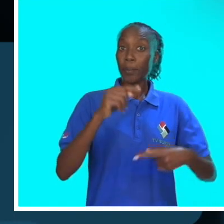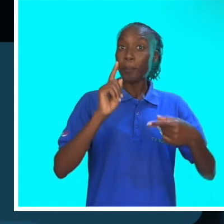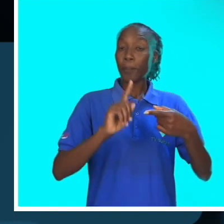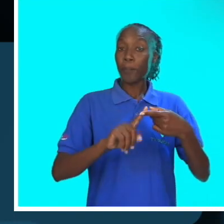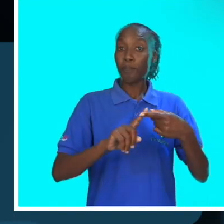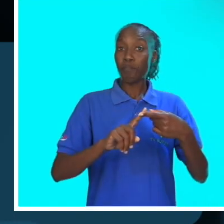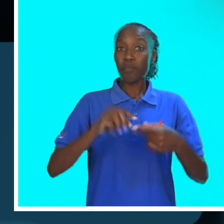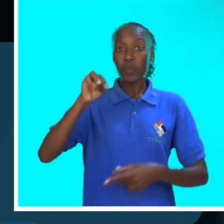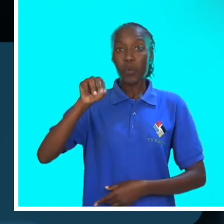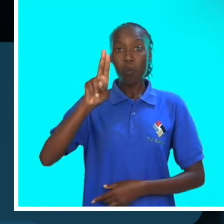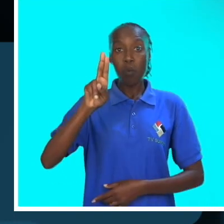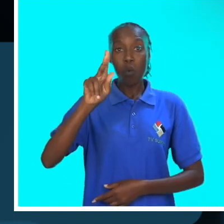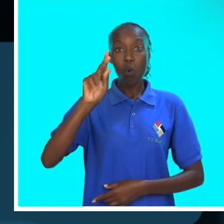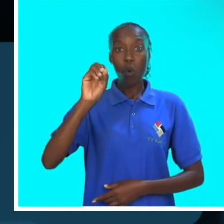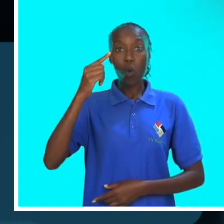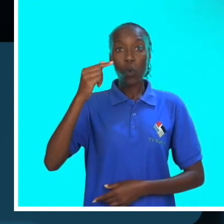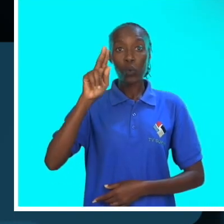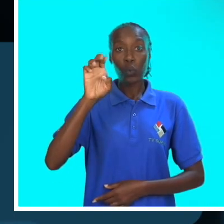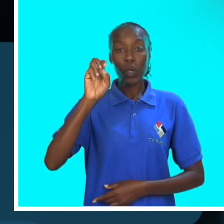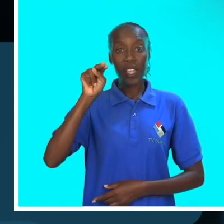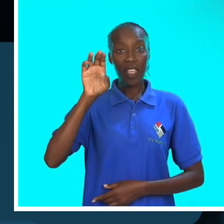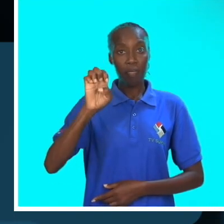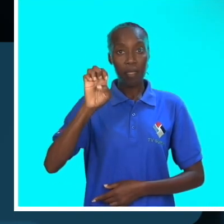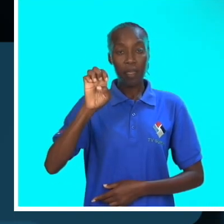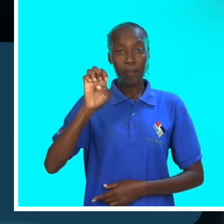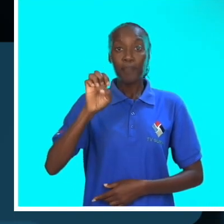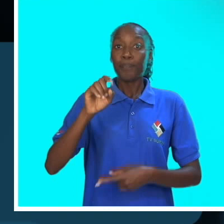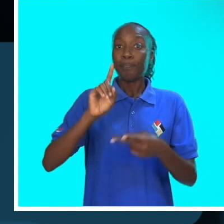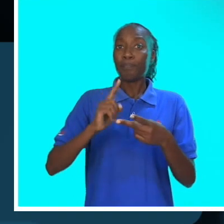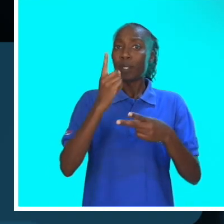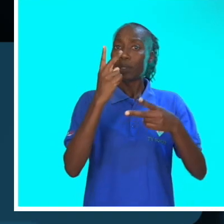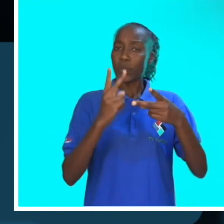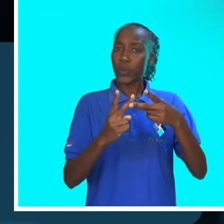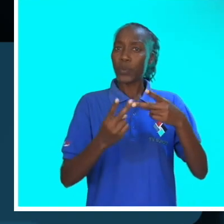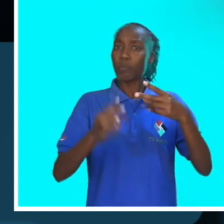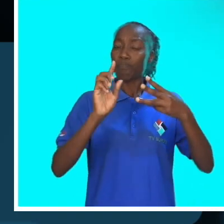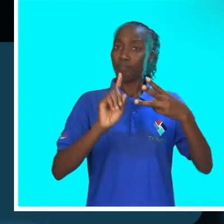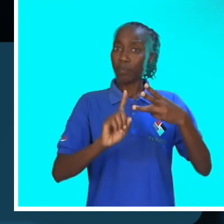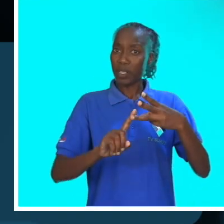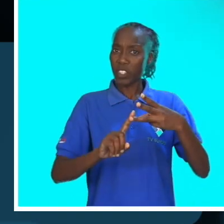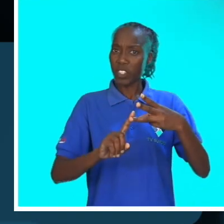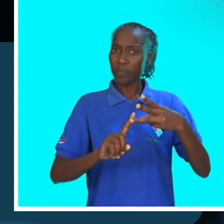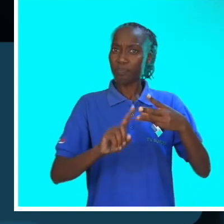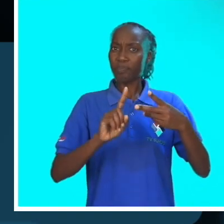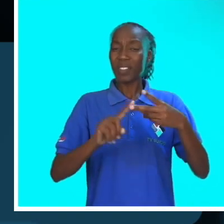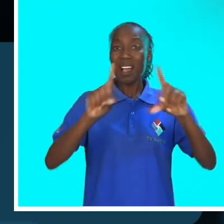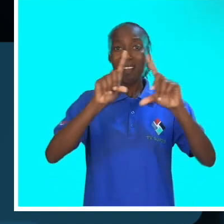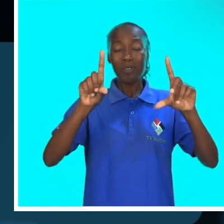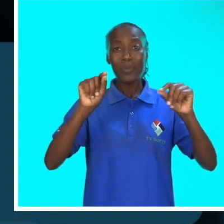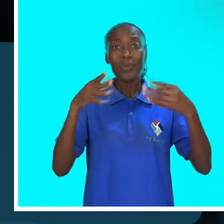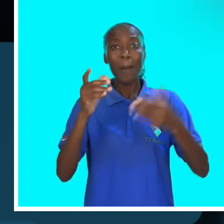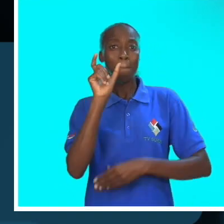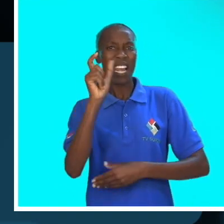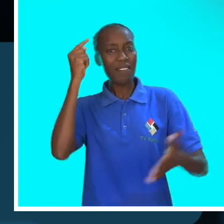em termos de atuações dentro e fora do país, sim, naturalmente tive várias.